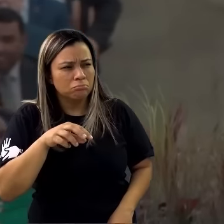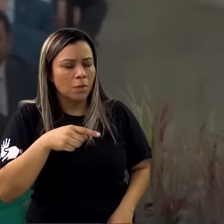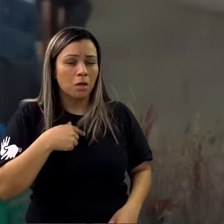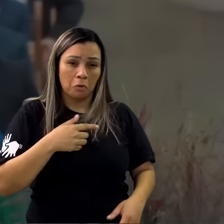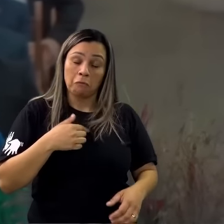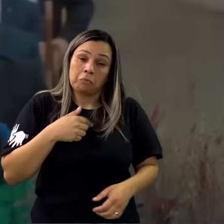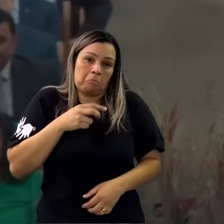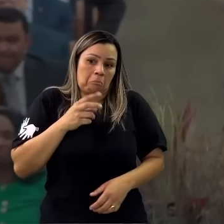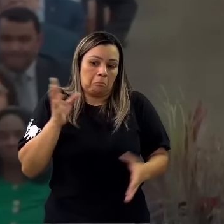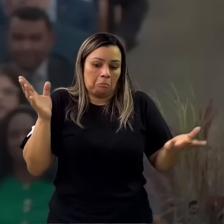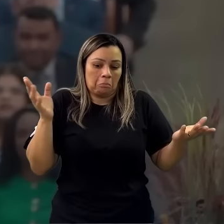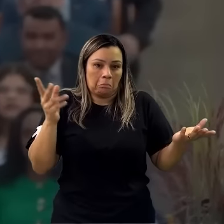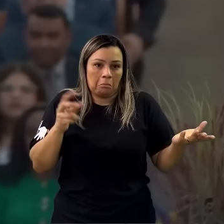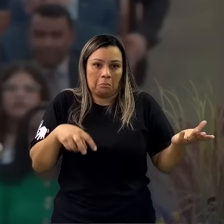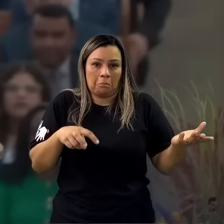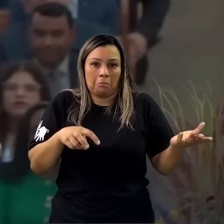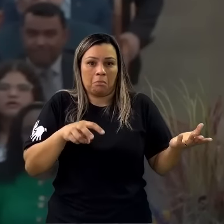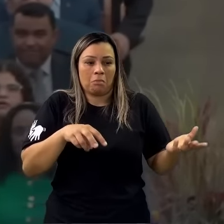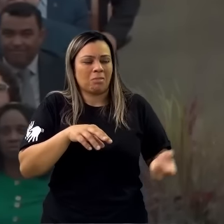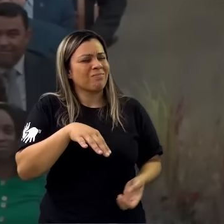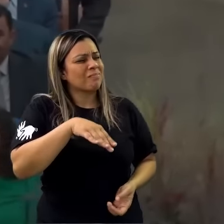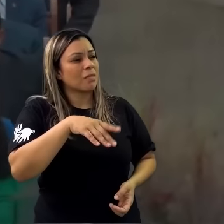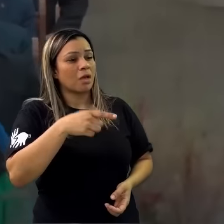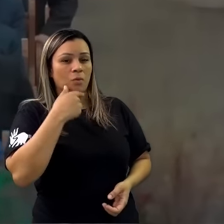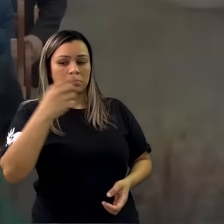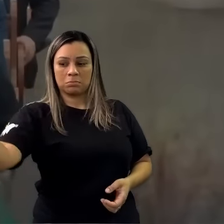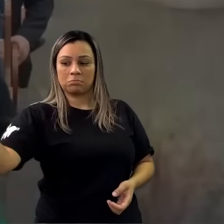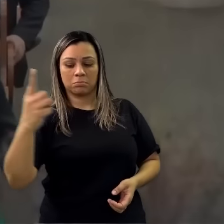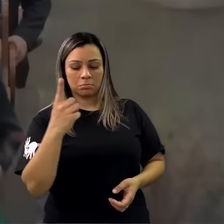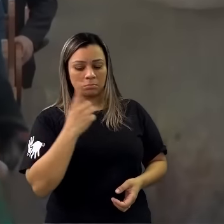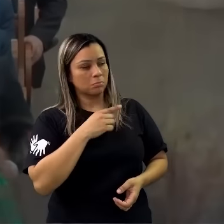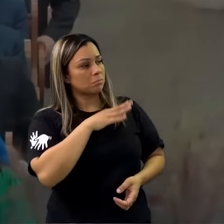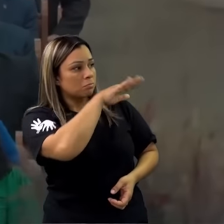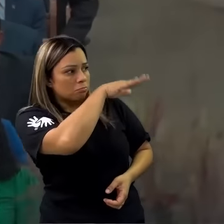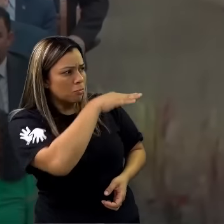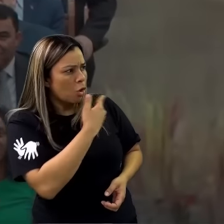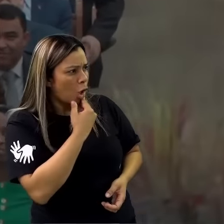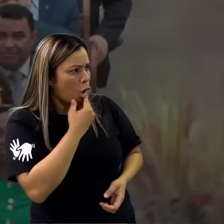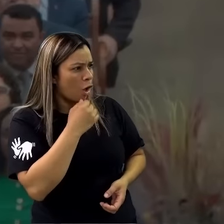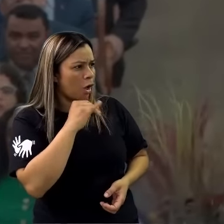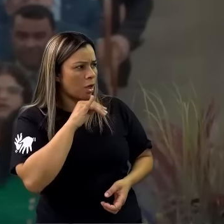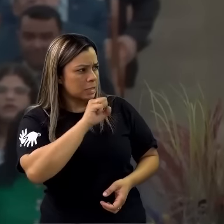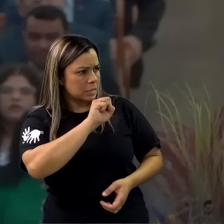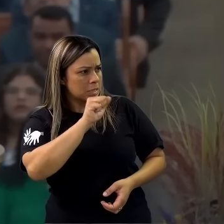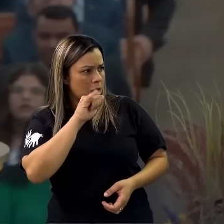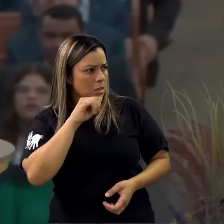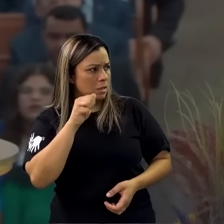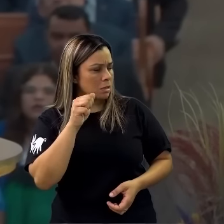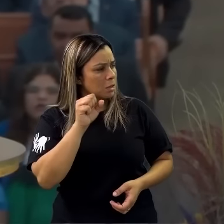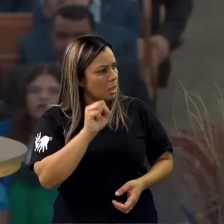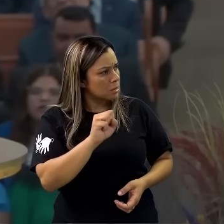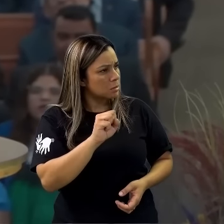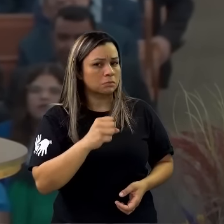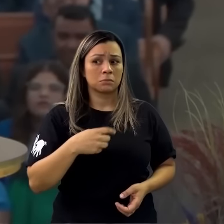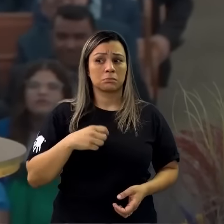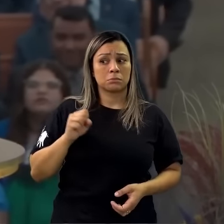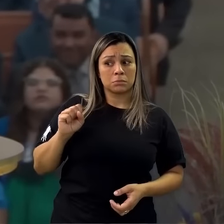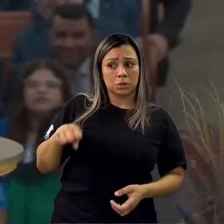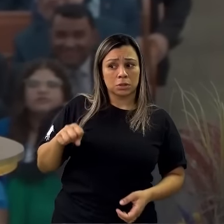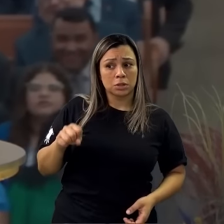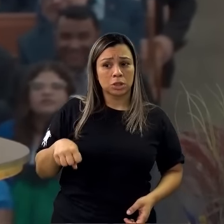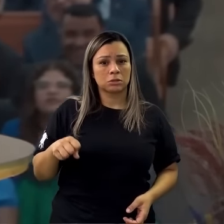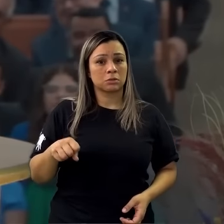me aproximando aí ele falou para mim falou é o irmão Isaías falei sou eu irmão ele falou Amém já tá vivo